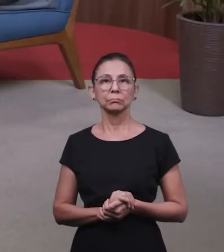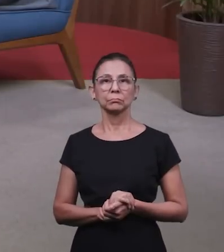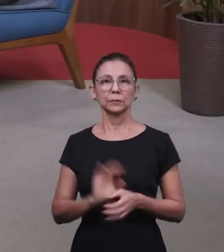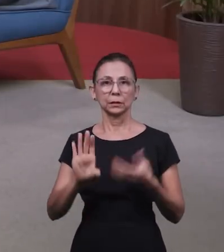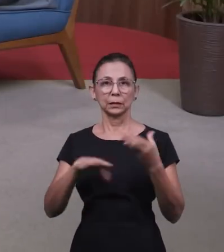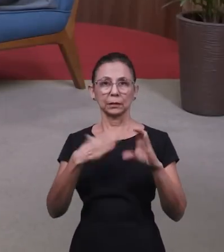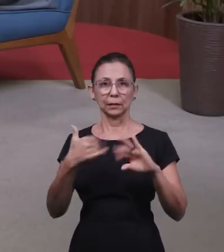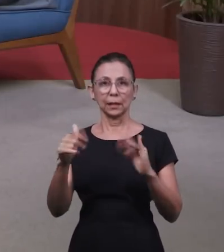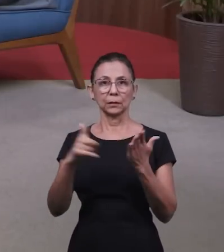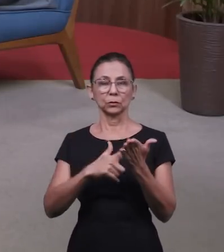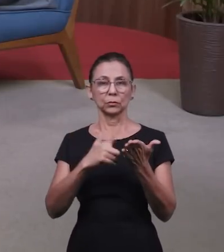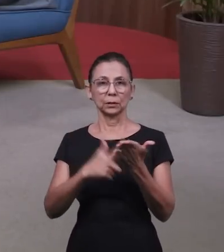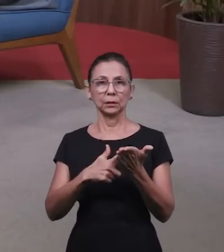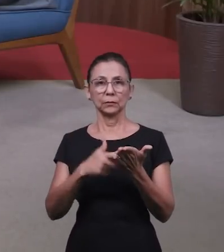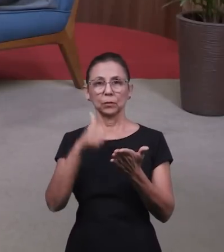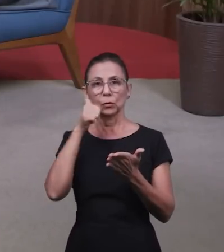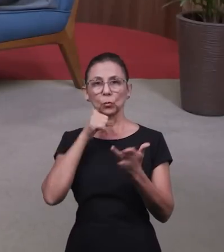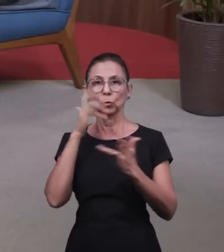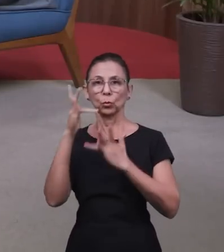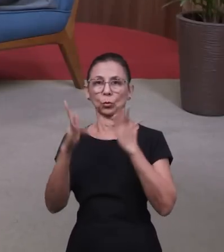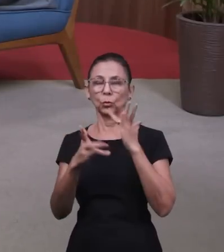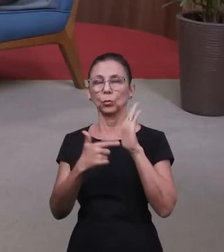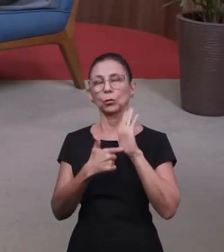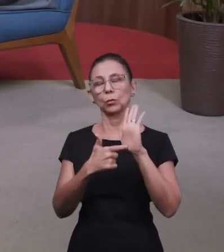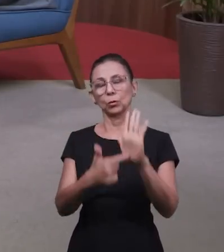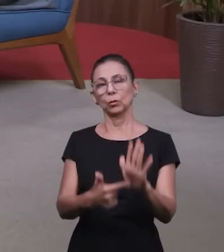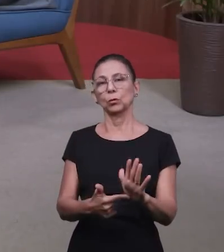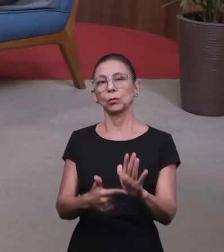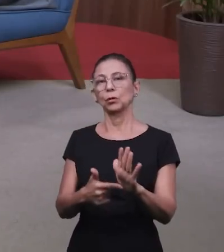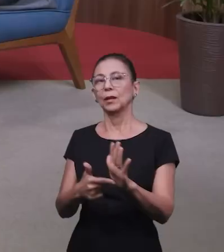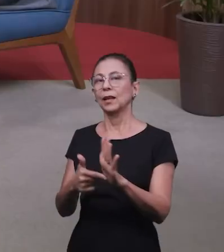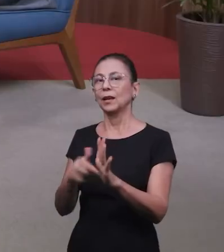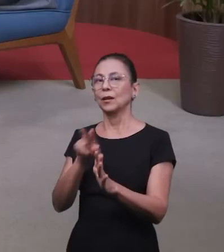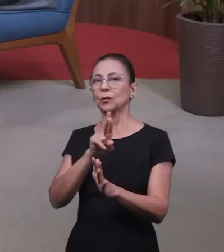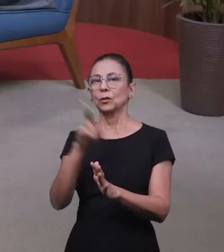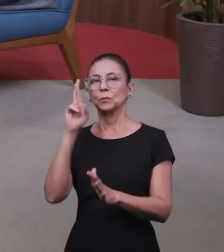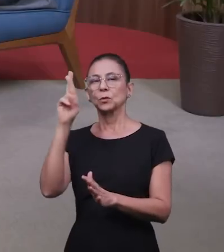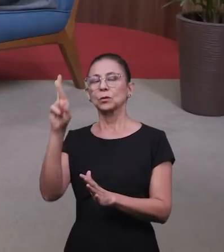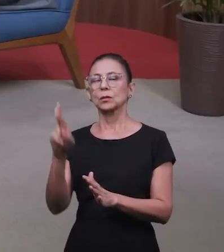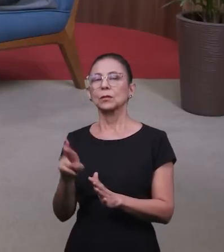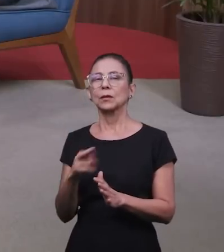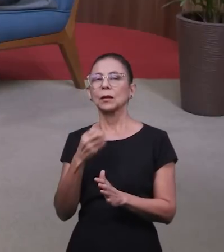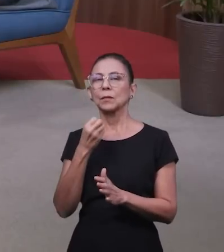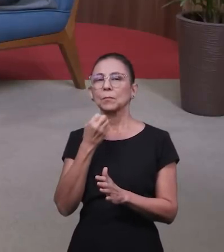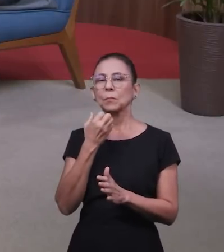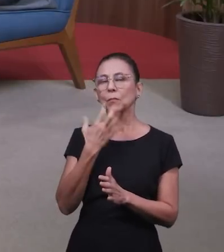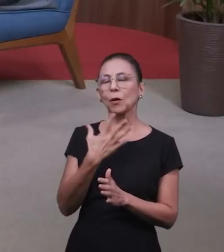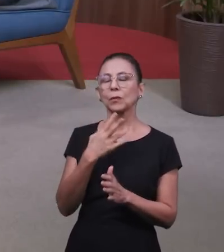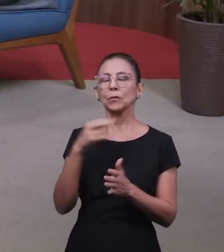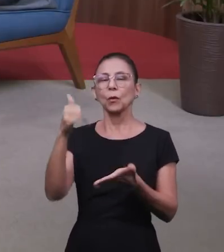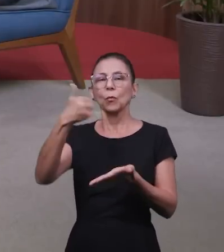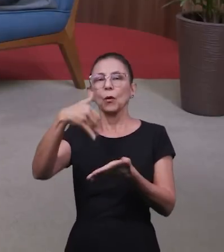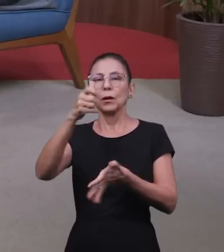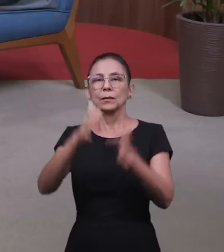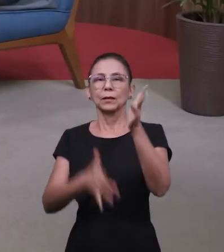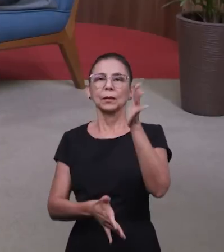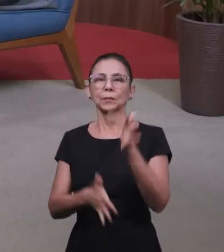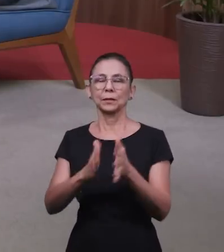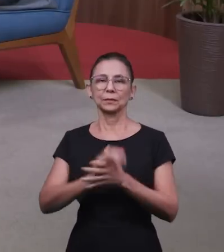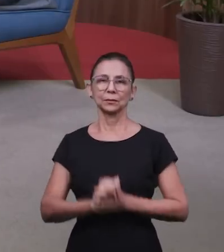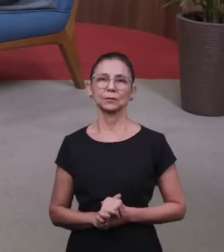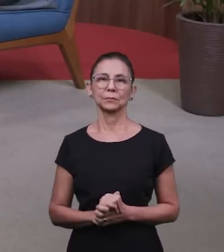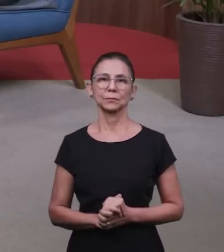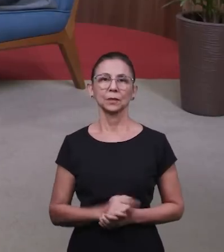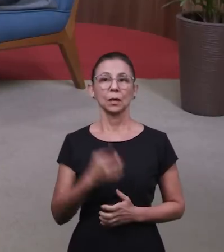noiva declara que o nome do Senhor é como um unguento derramado. E hoje, na aula para as crianças, intermediários